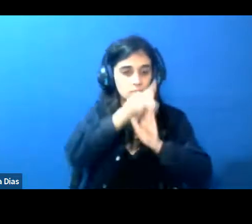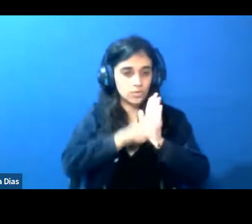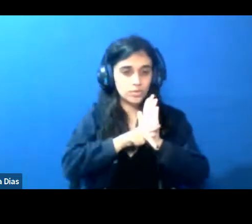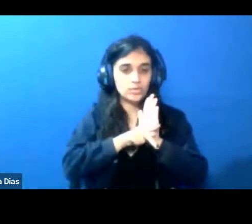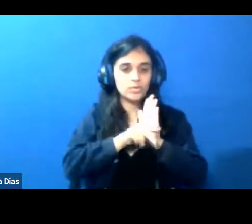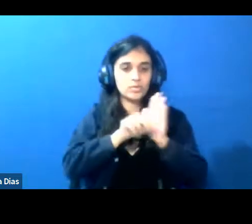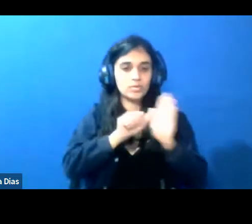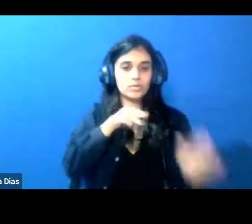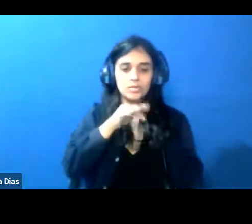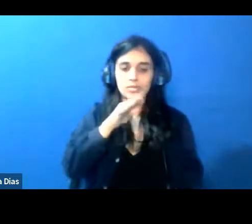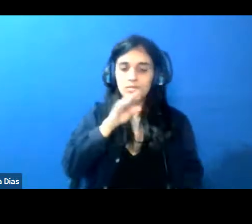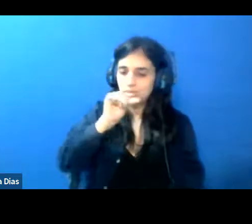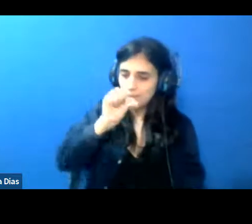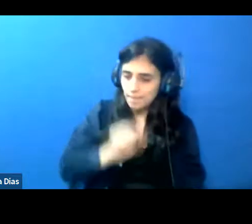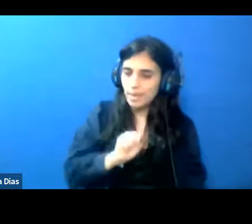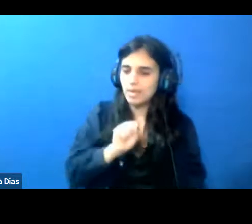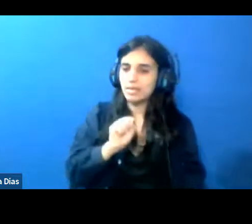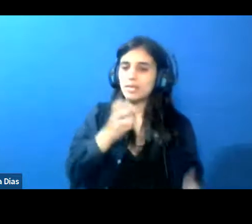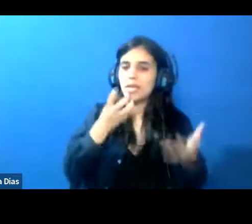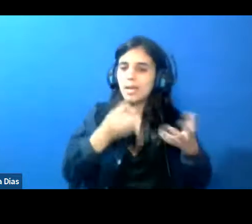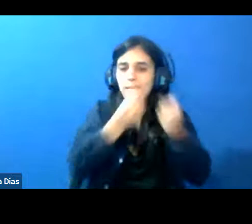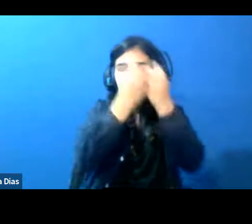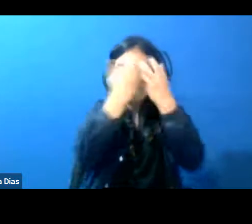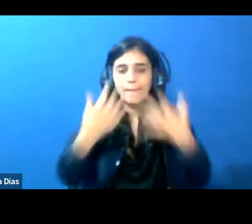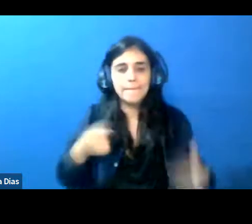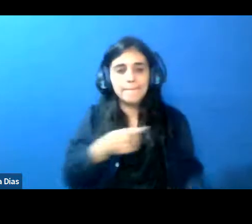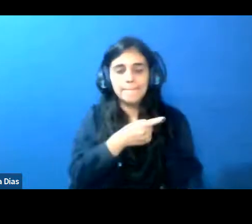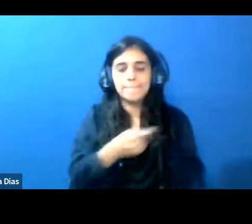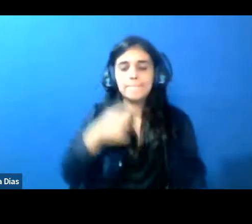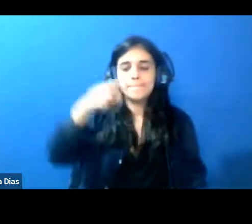de lembrar rapidamente que